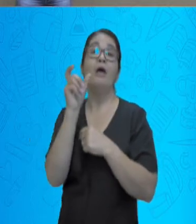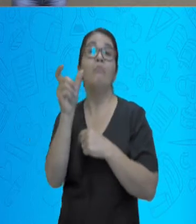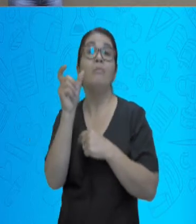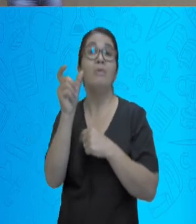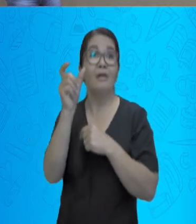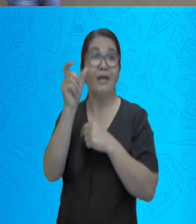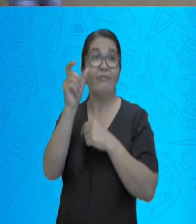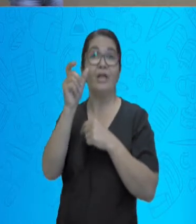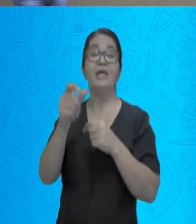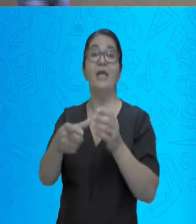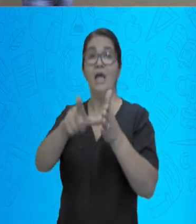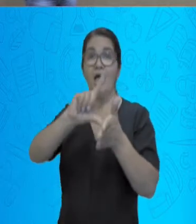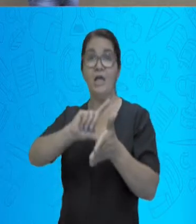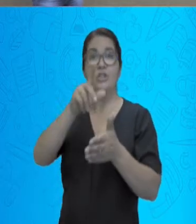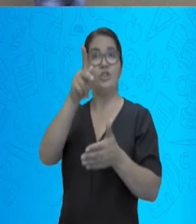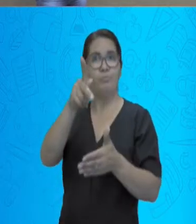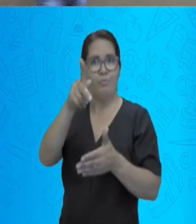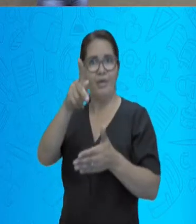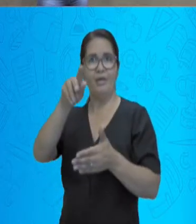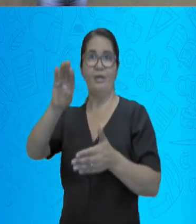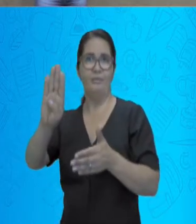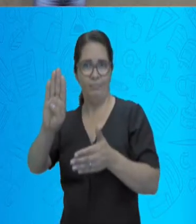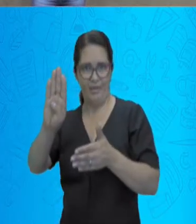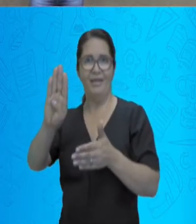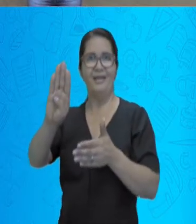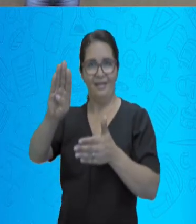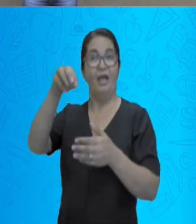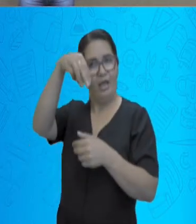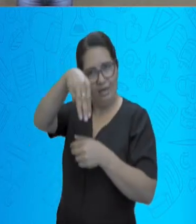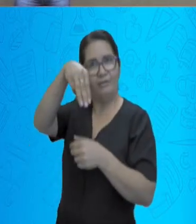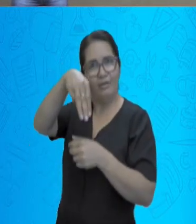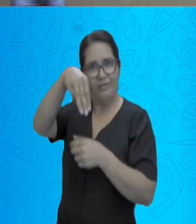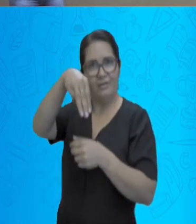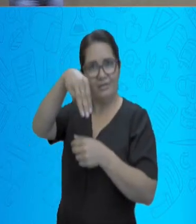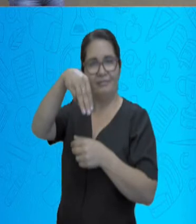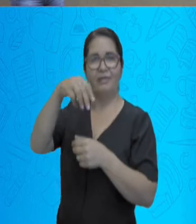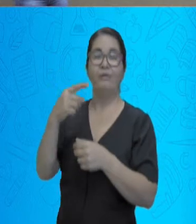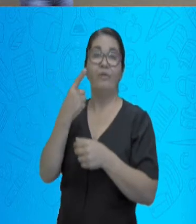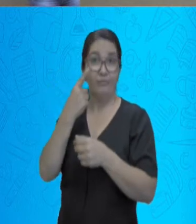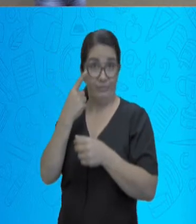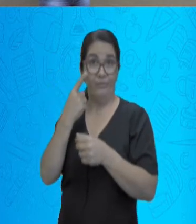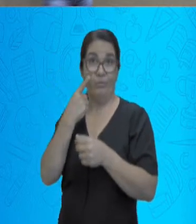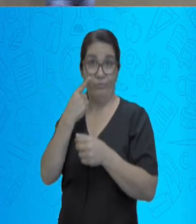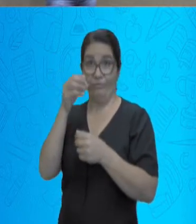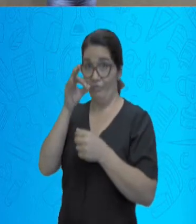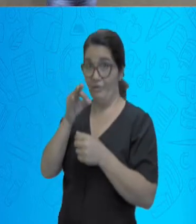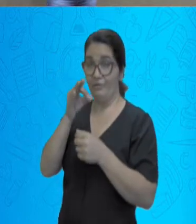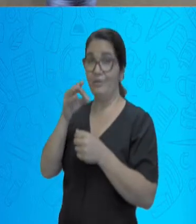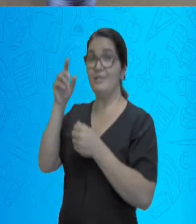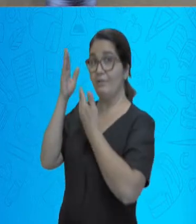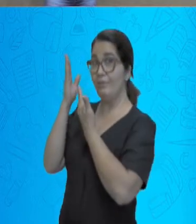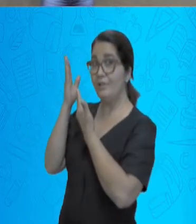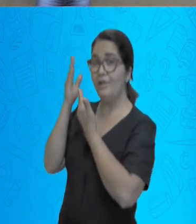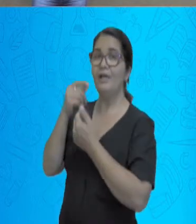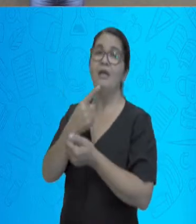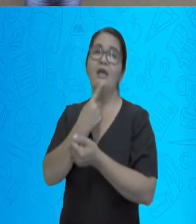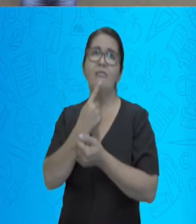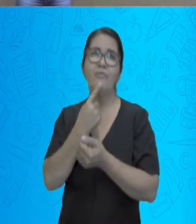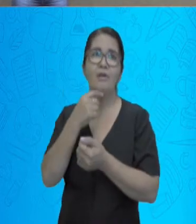Ambiente, lá agora a letra B também e a letra M antecede. Campo, olha